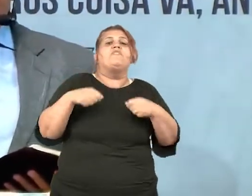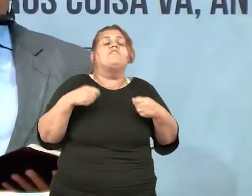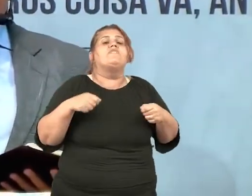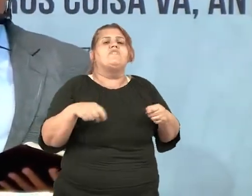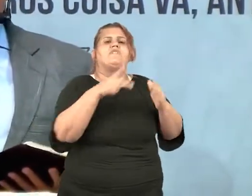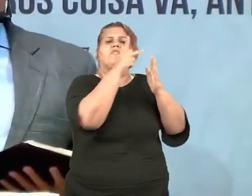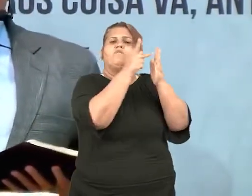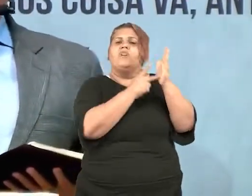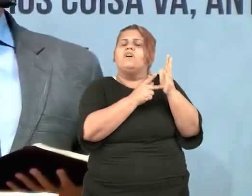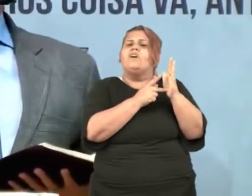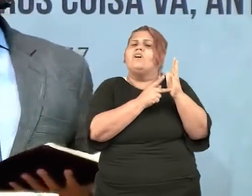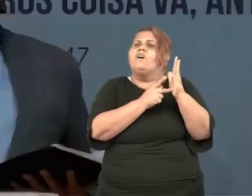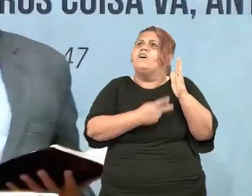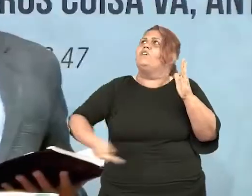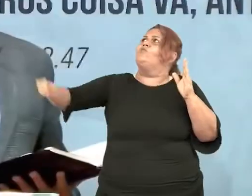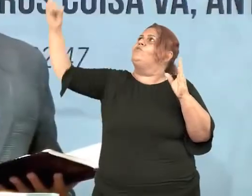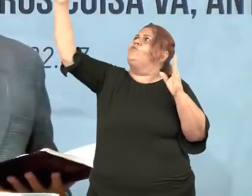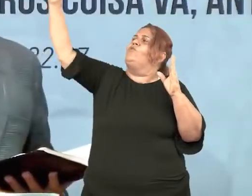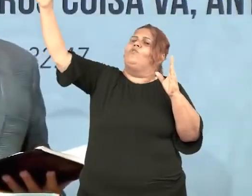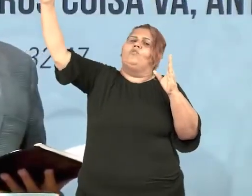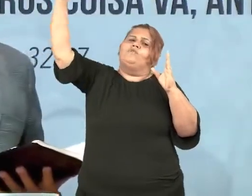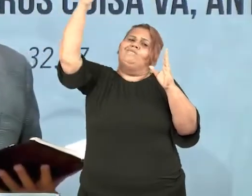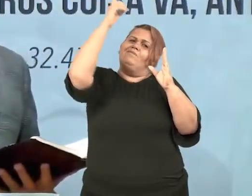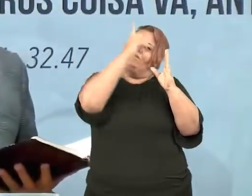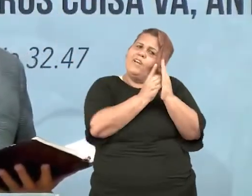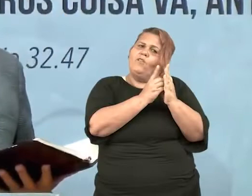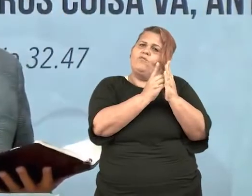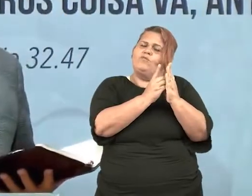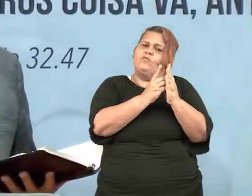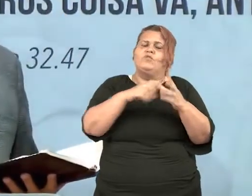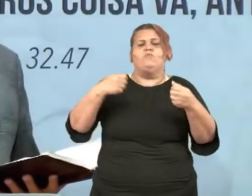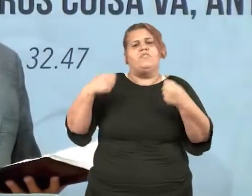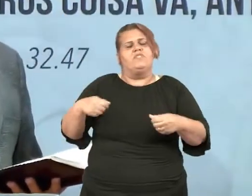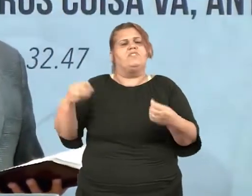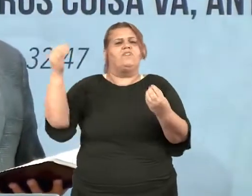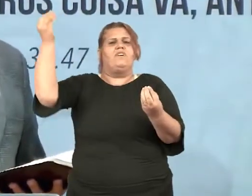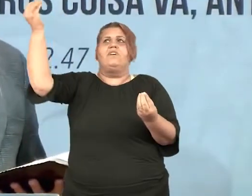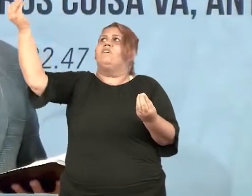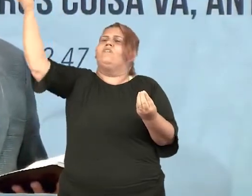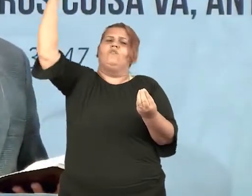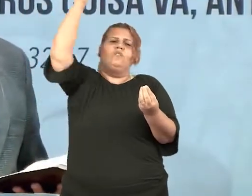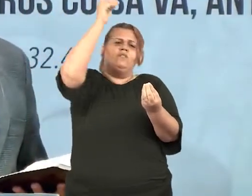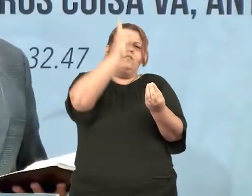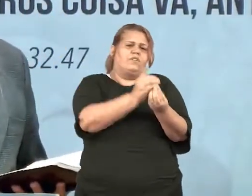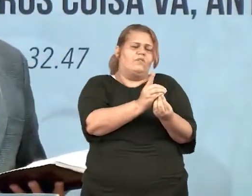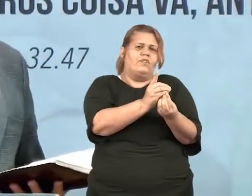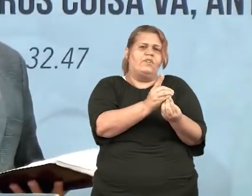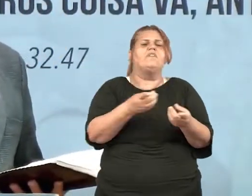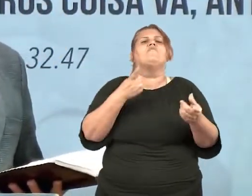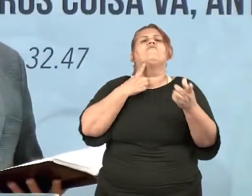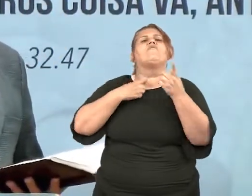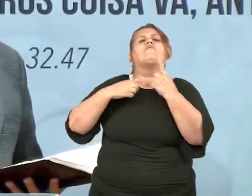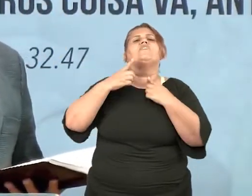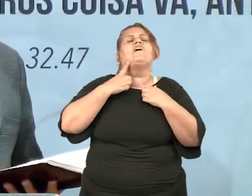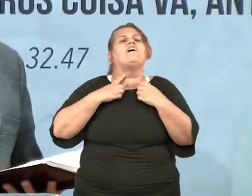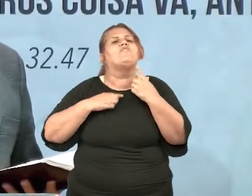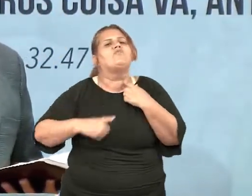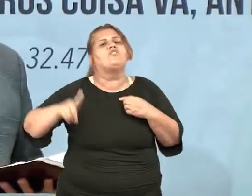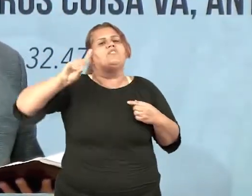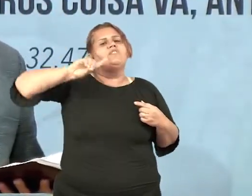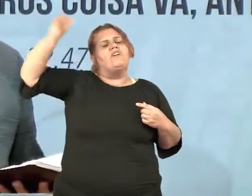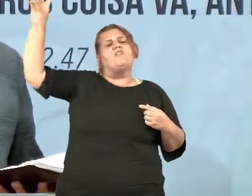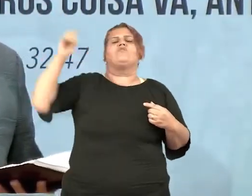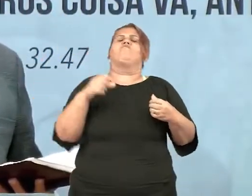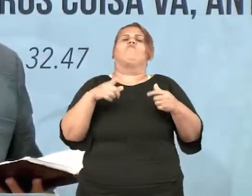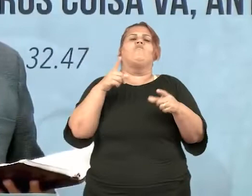planos. É fazer planos sem incluir a vontade boa,